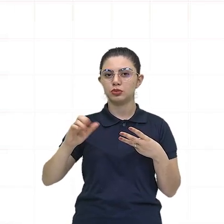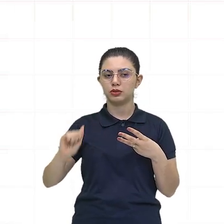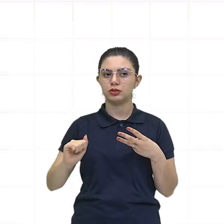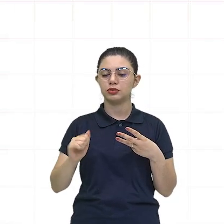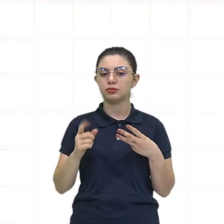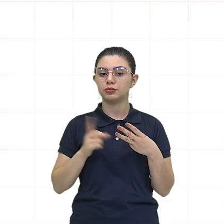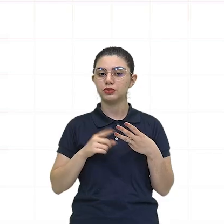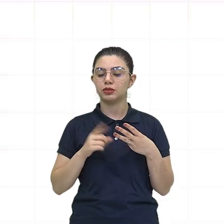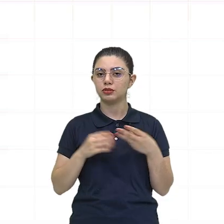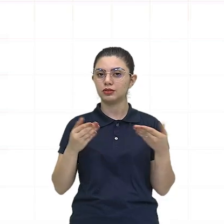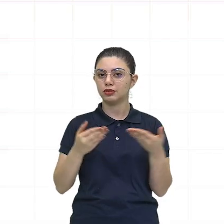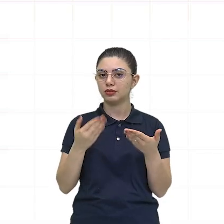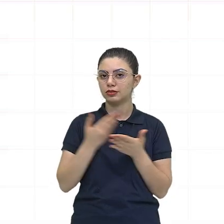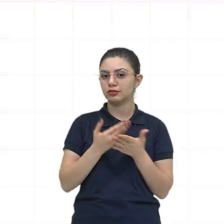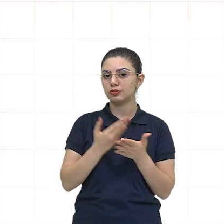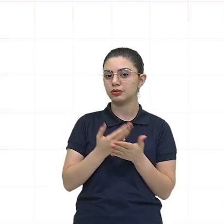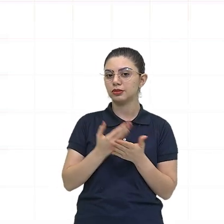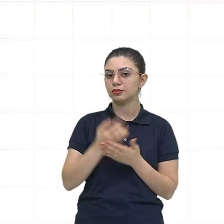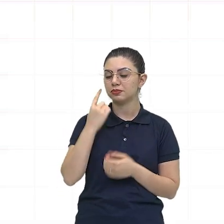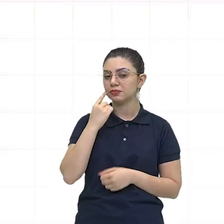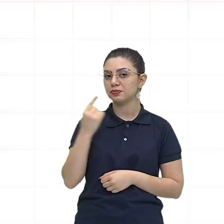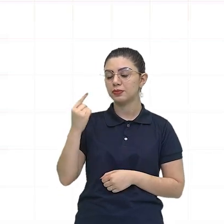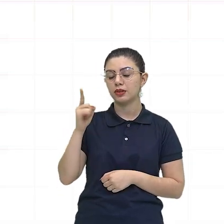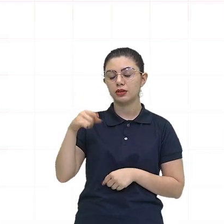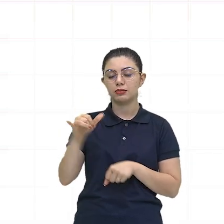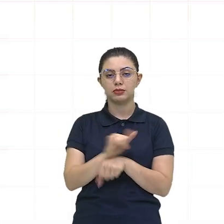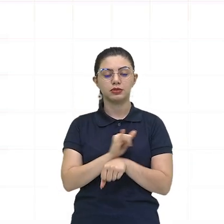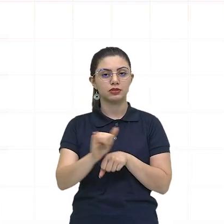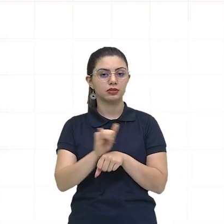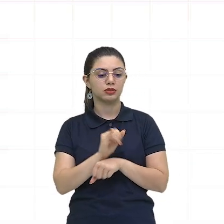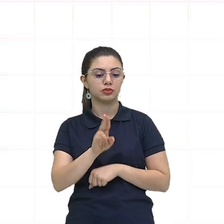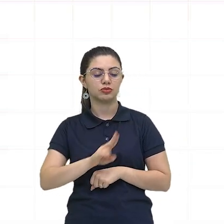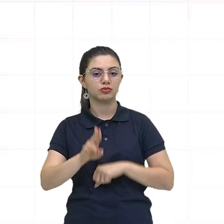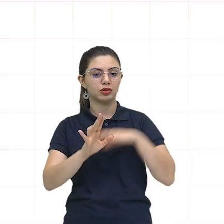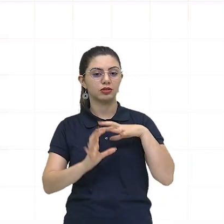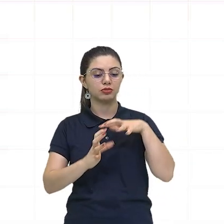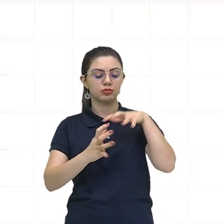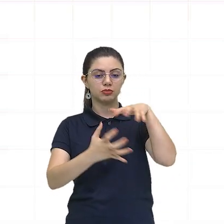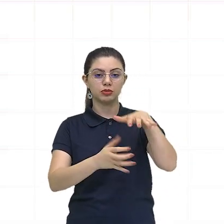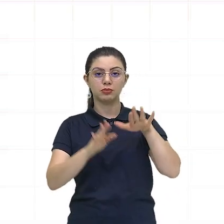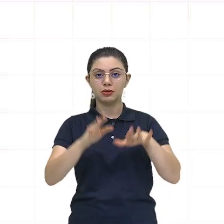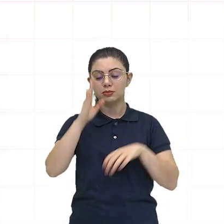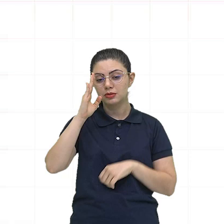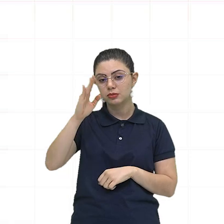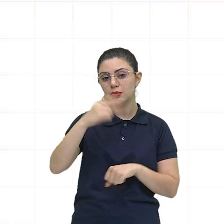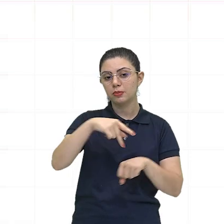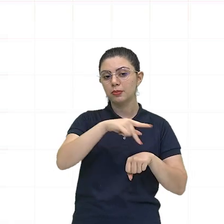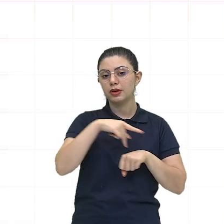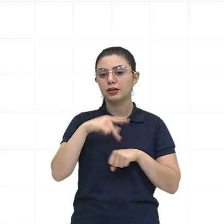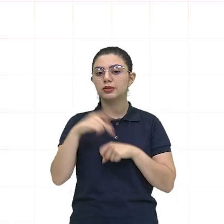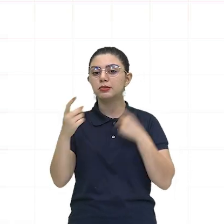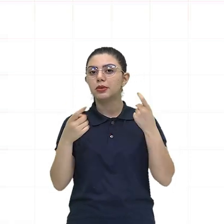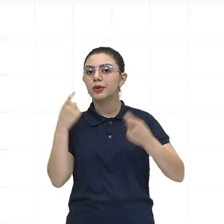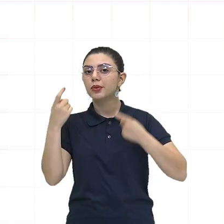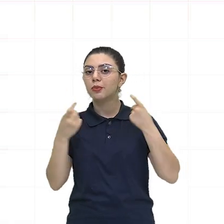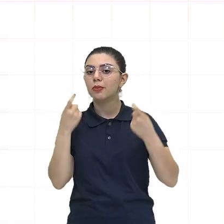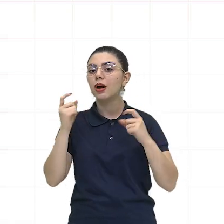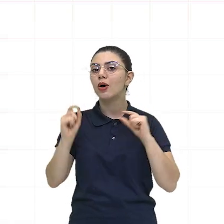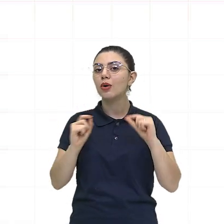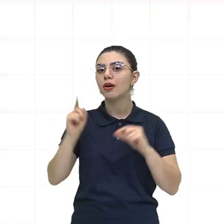é utilizada em diversas regiões do mundo, em especial em países onde há preocupação com o quê? Com